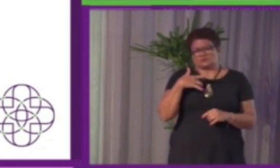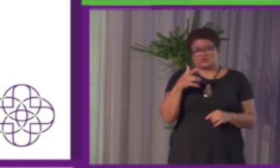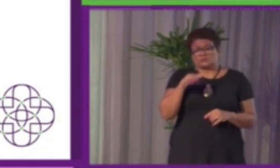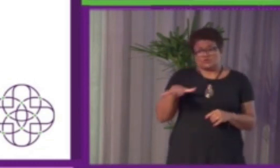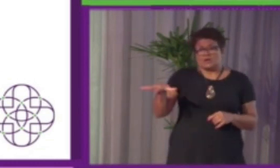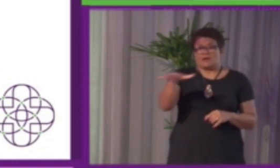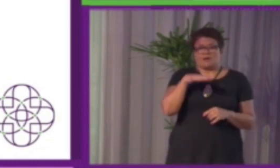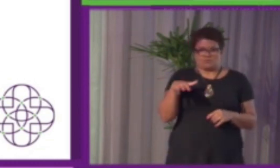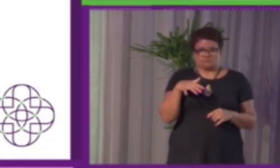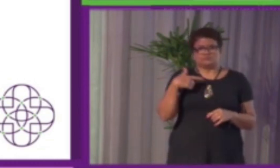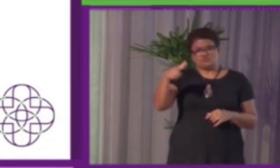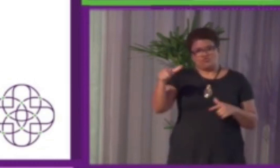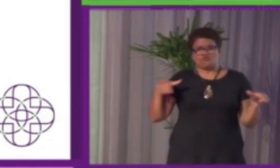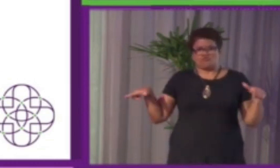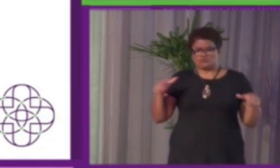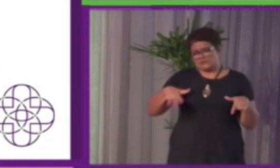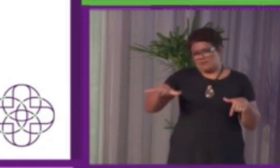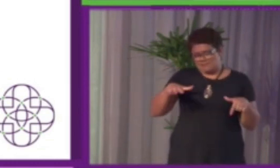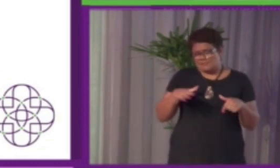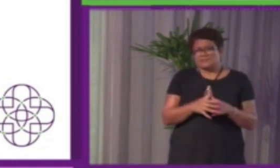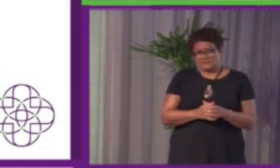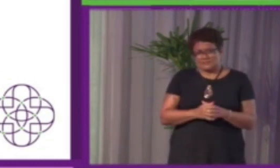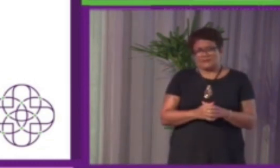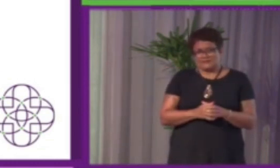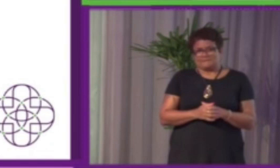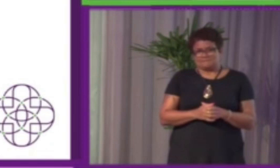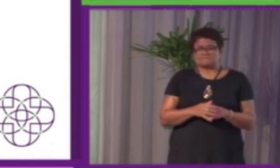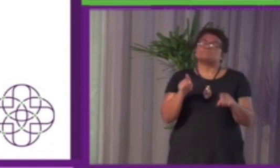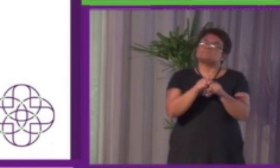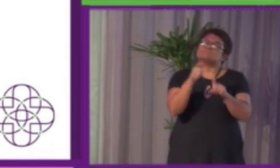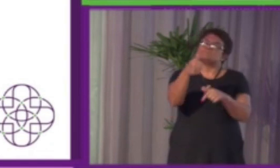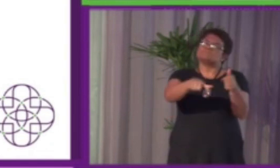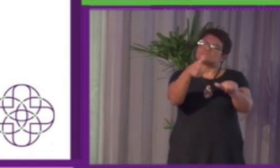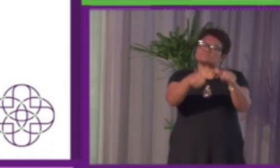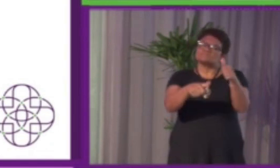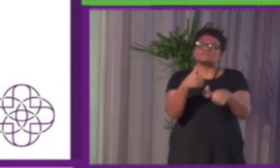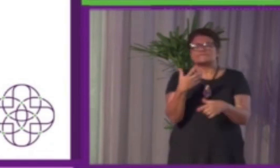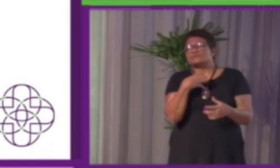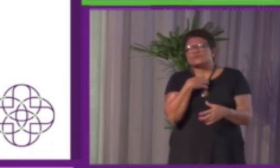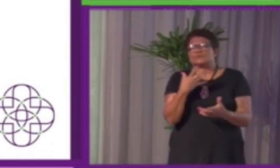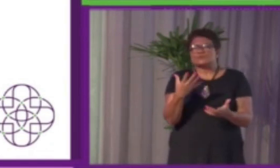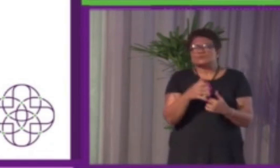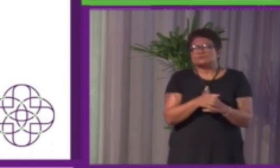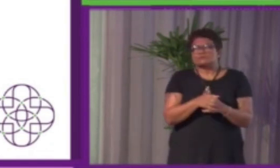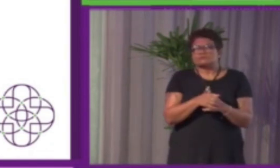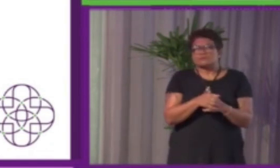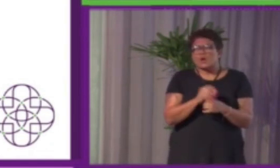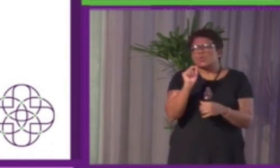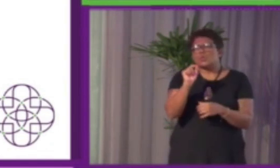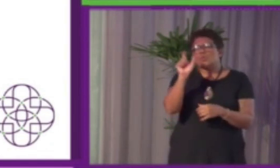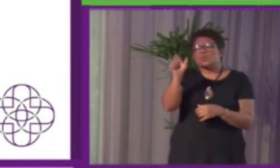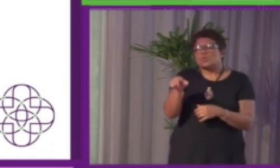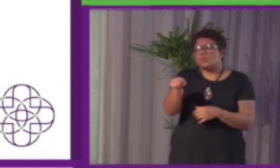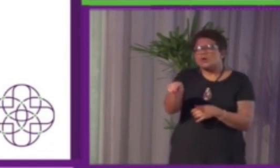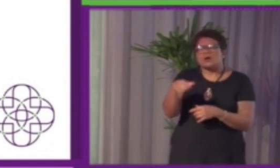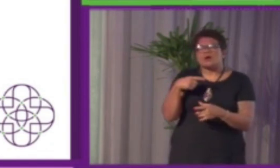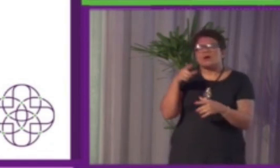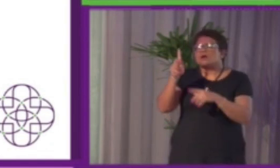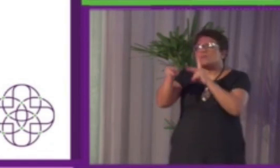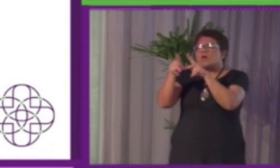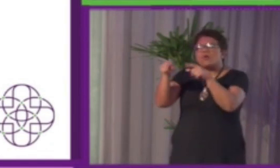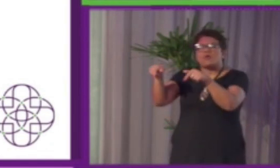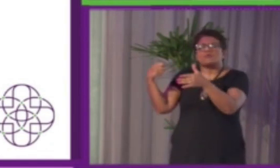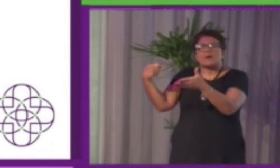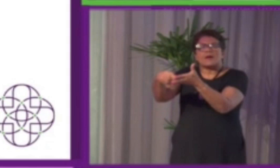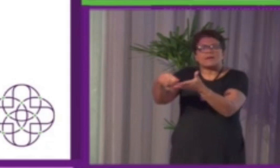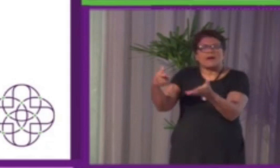geral, de outros setores, e a gente avalia coisas do tipo assim, qual seria a disposição a pagar da população para